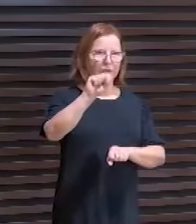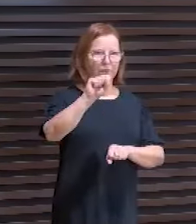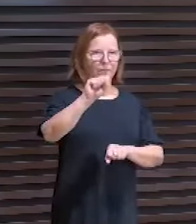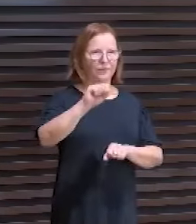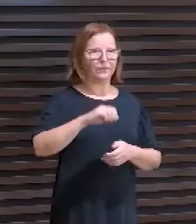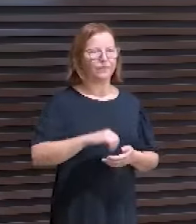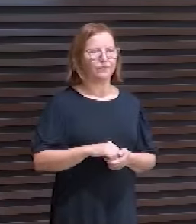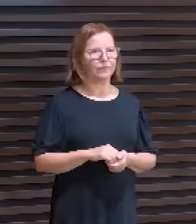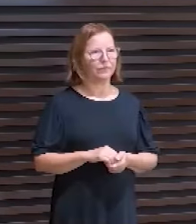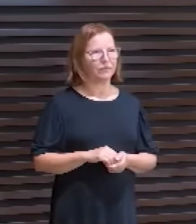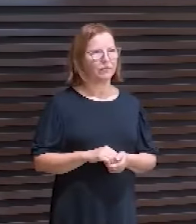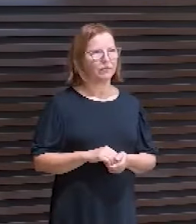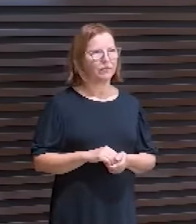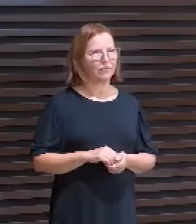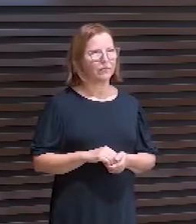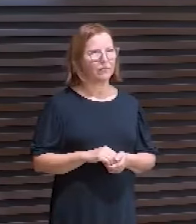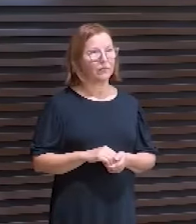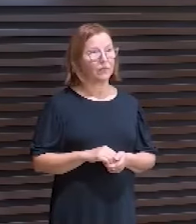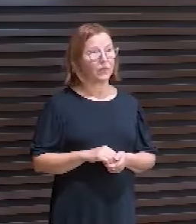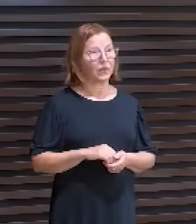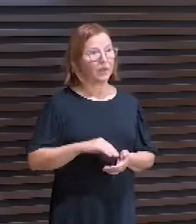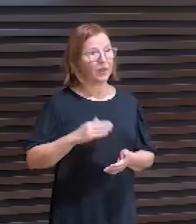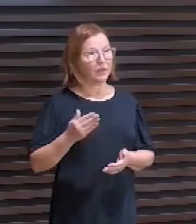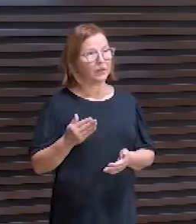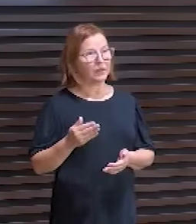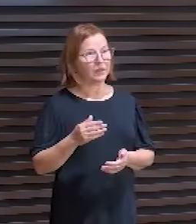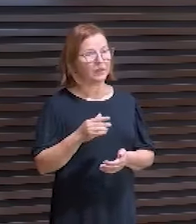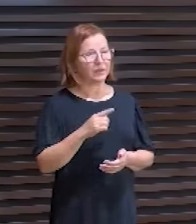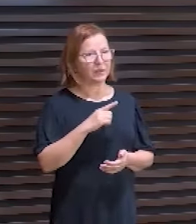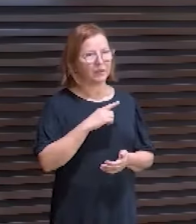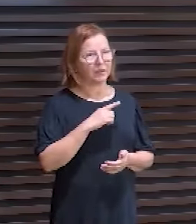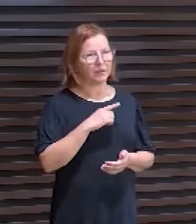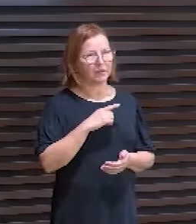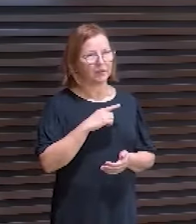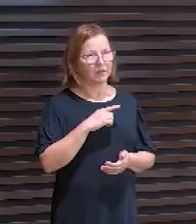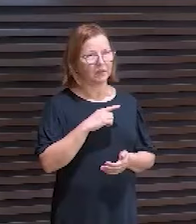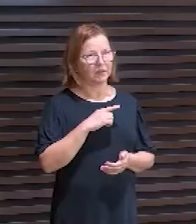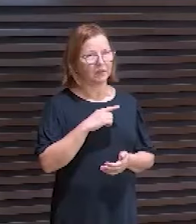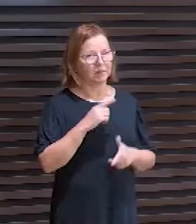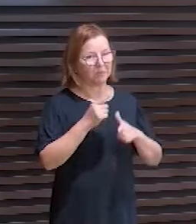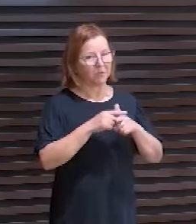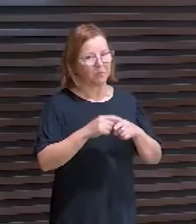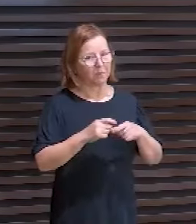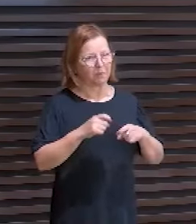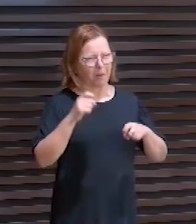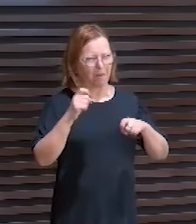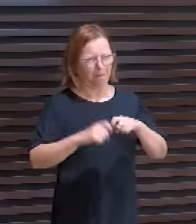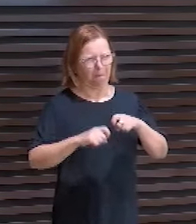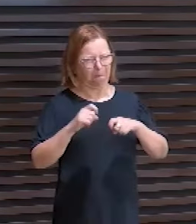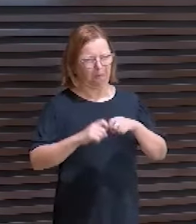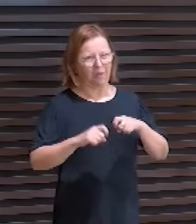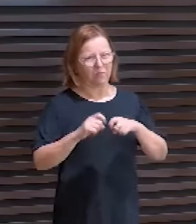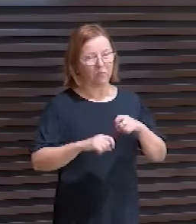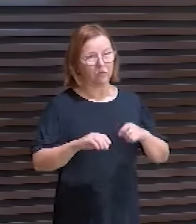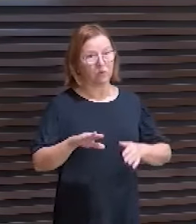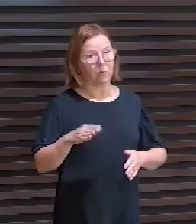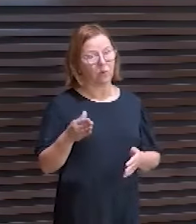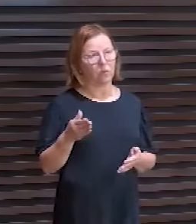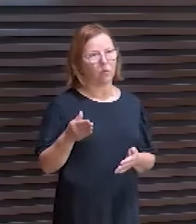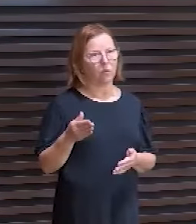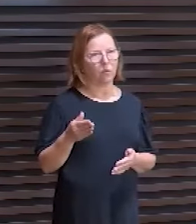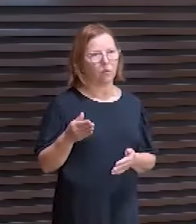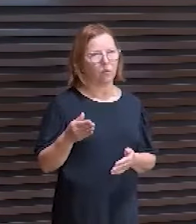a menos que tenha situação de abuso a mesmo que a menos que tenha condição de